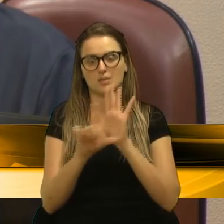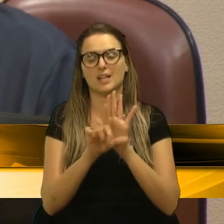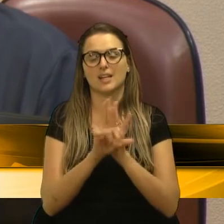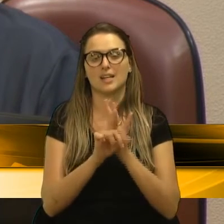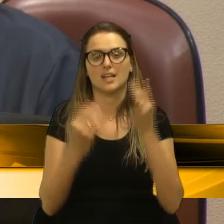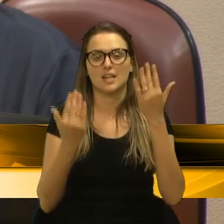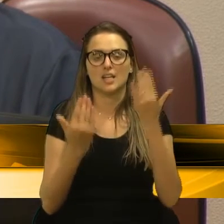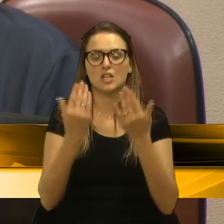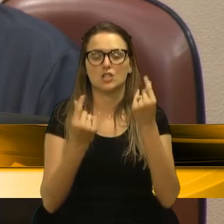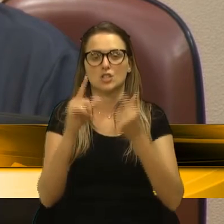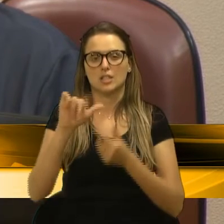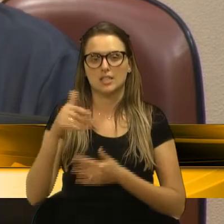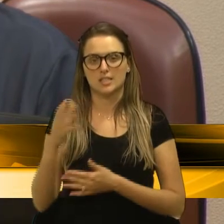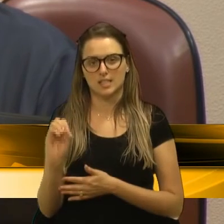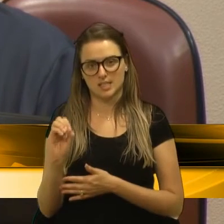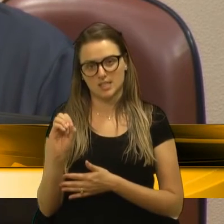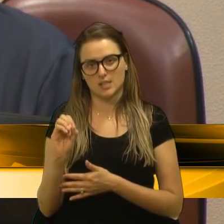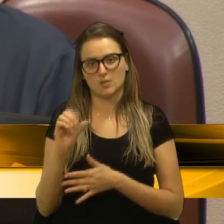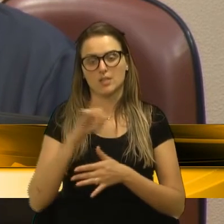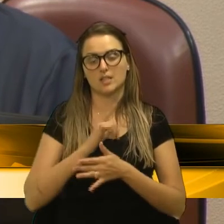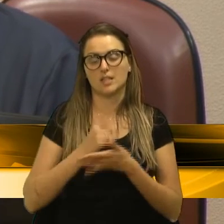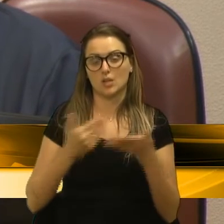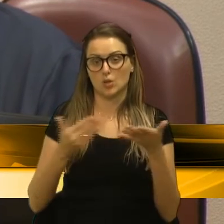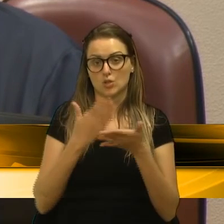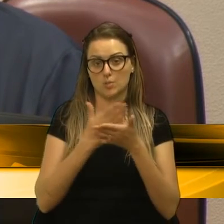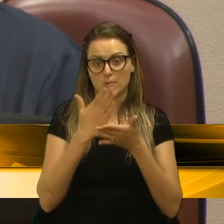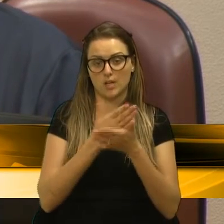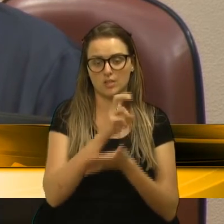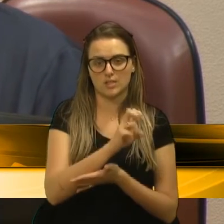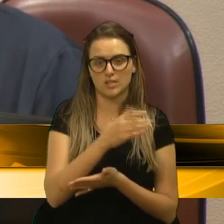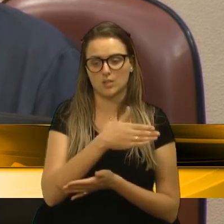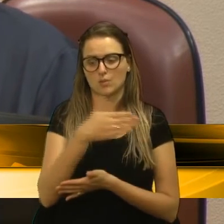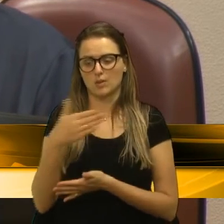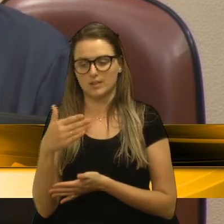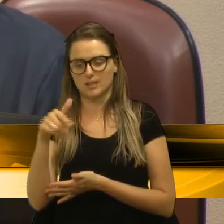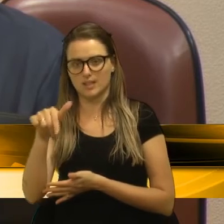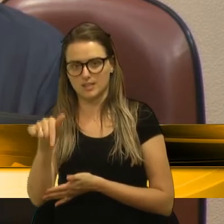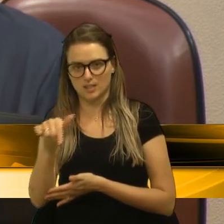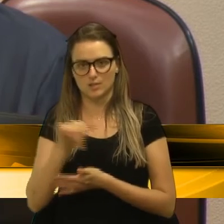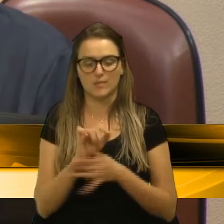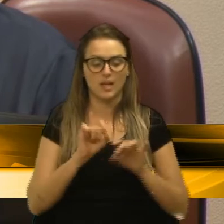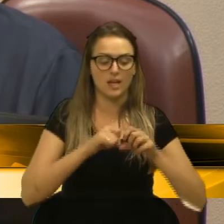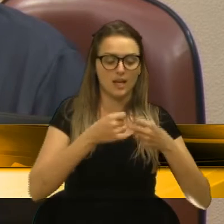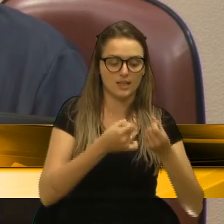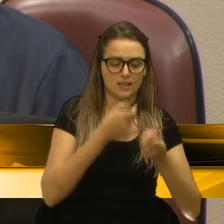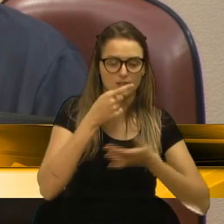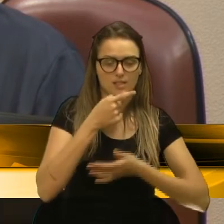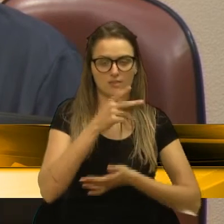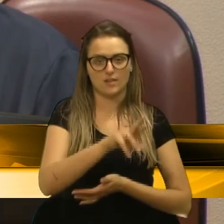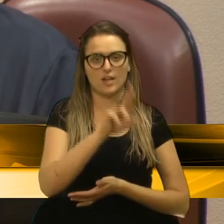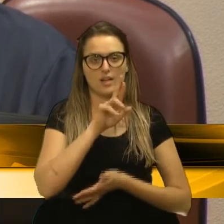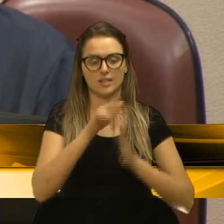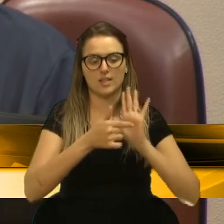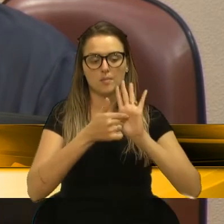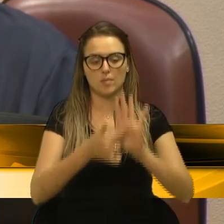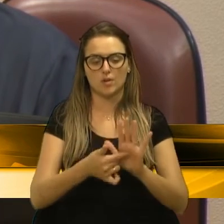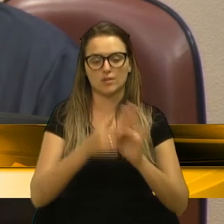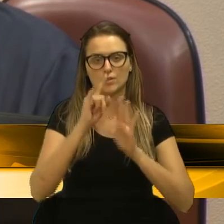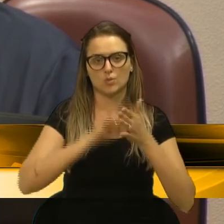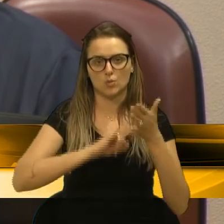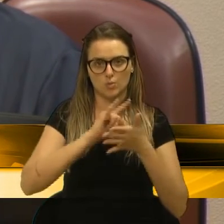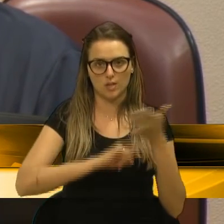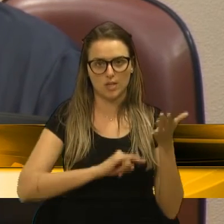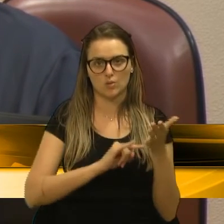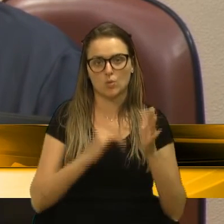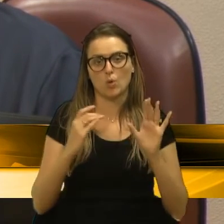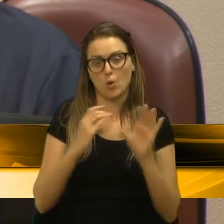peça 21.76441, páginas 5 a 7. A defesa alega que a simples apresentação de documentação completa é